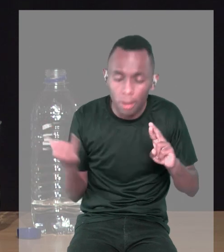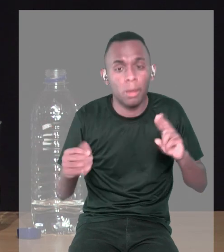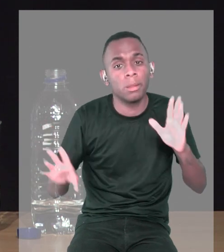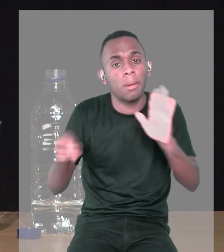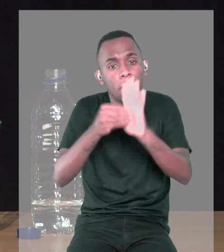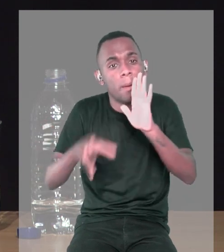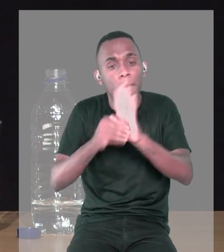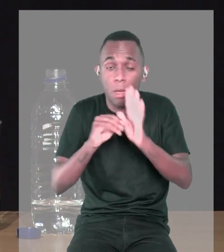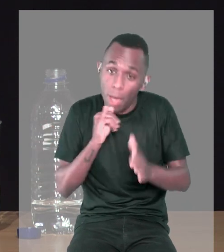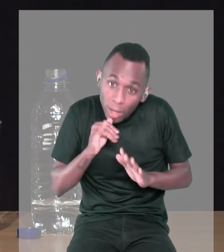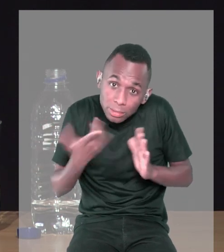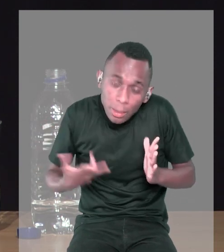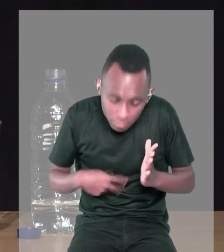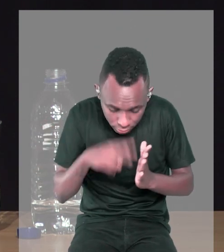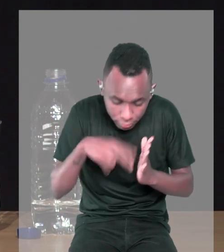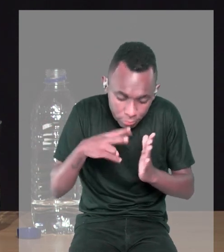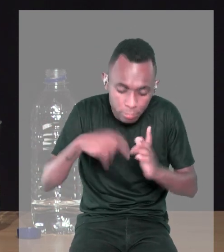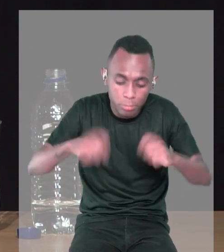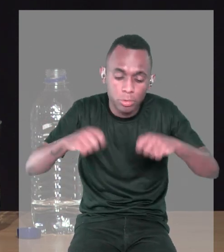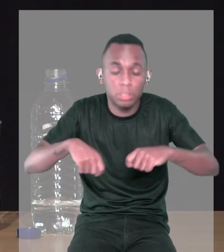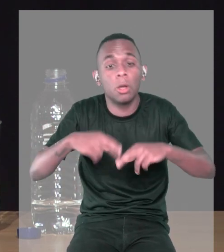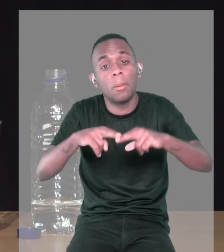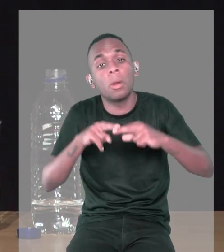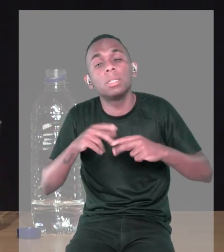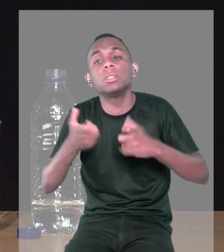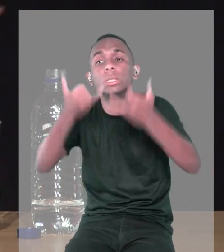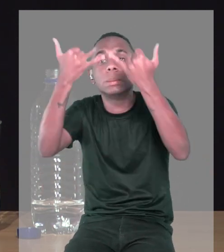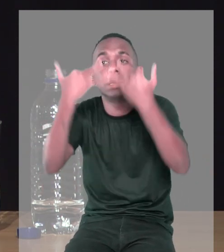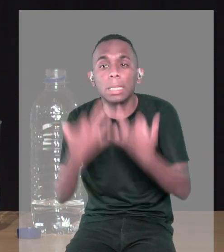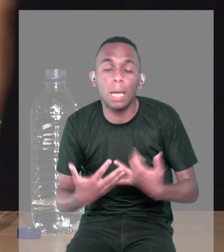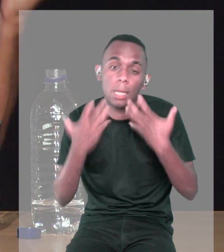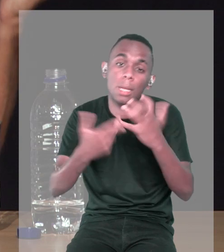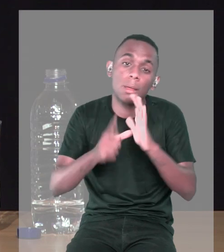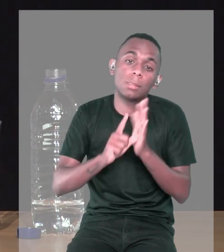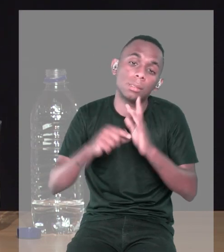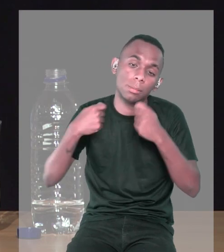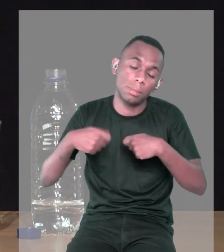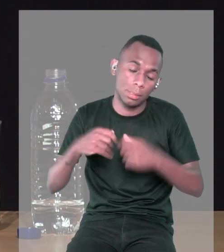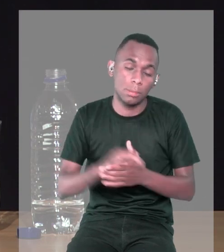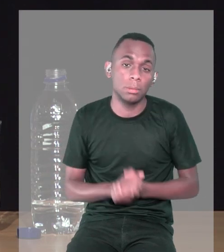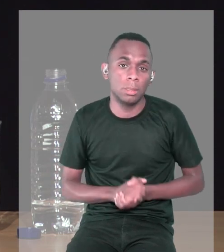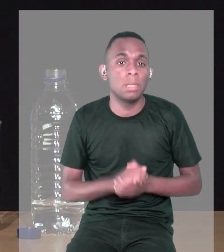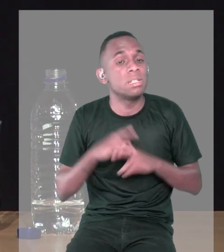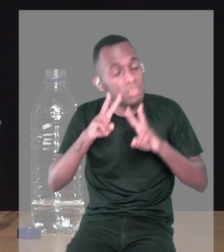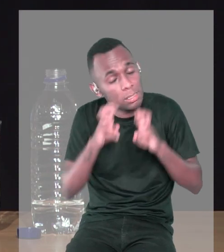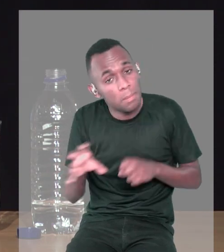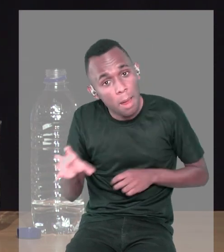explicitar essa concepção de amor, ela se relaciona com a concepção romântica de amor.